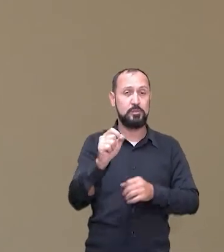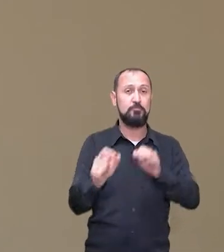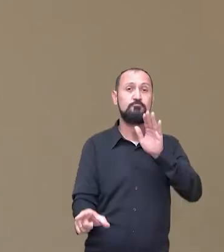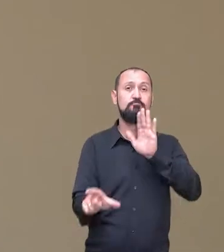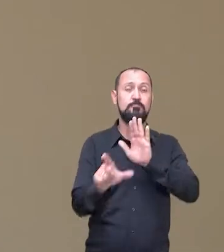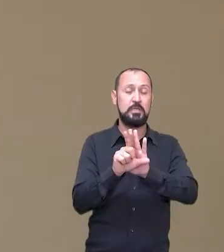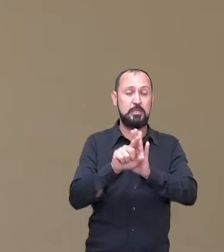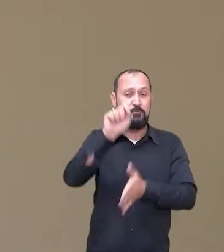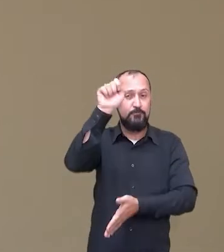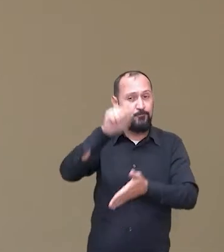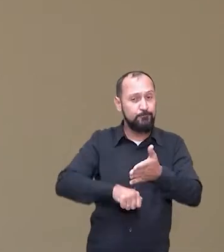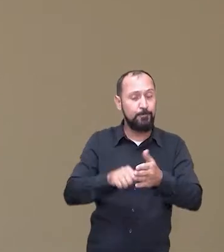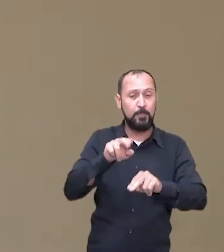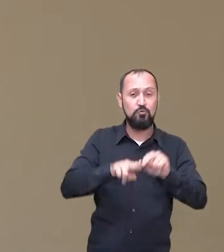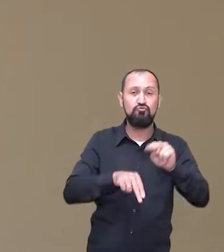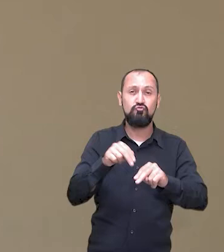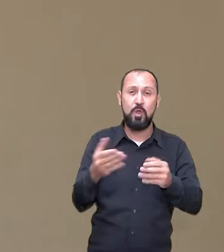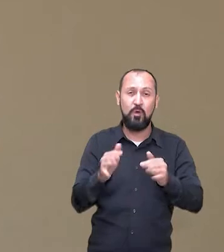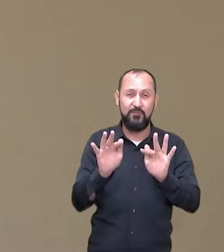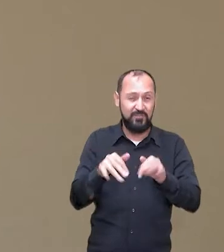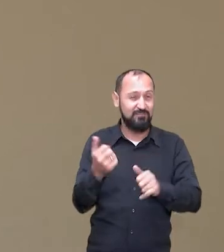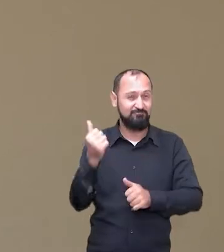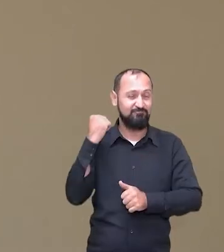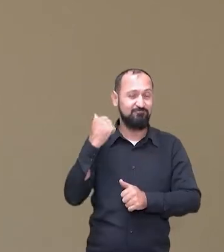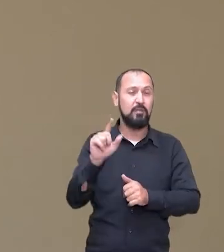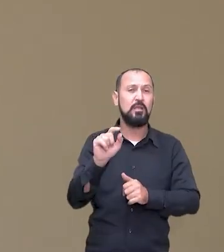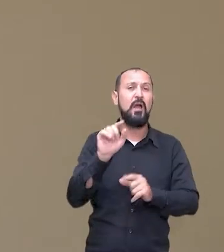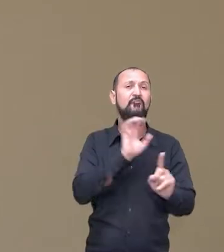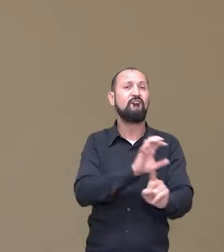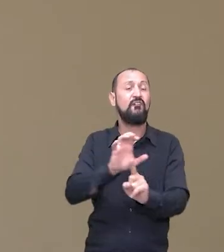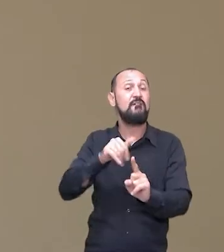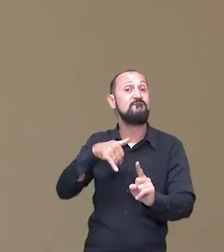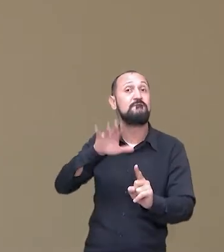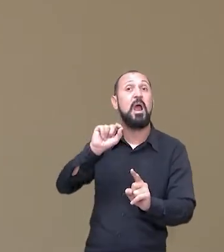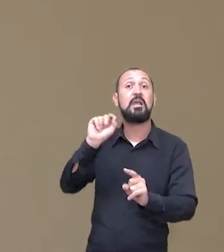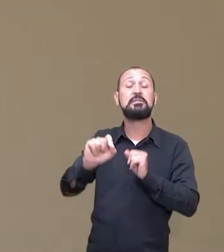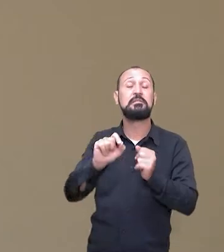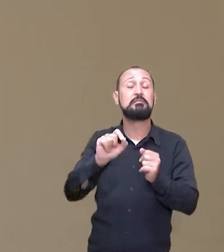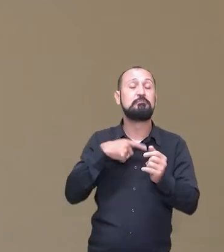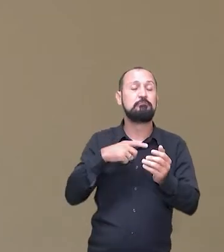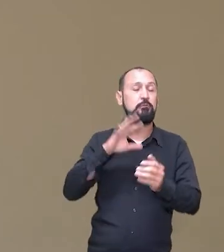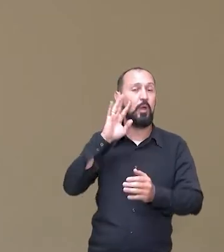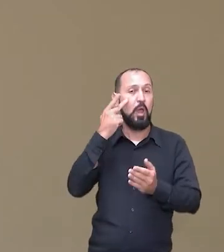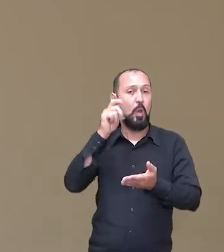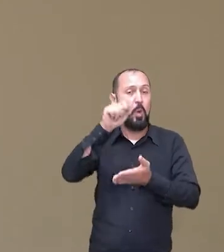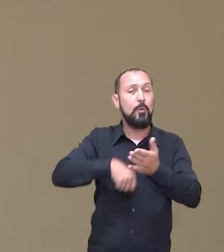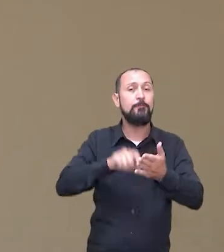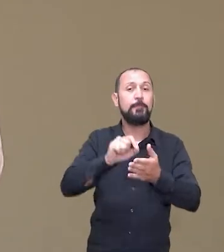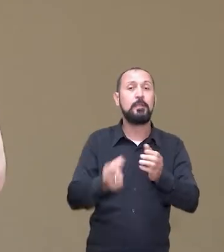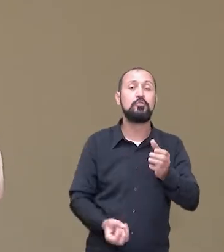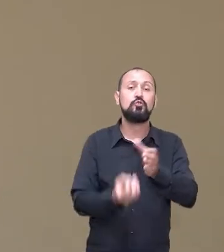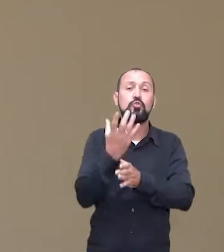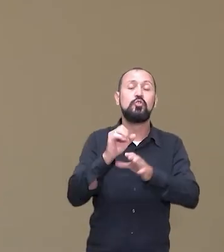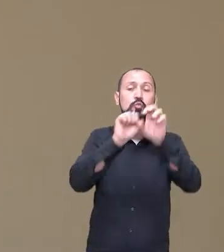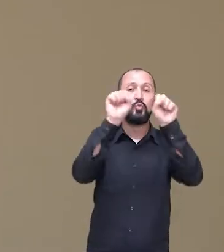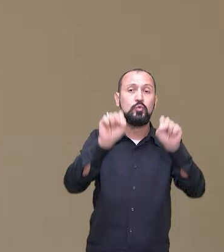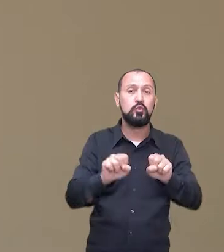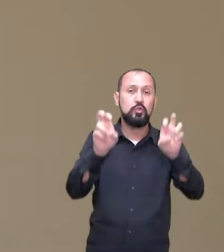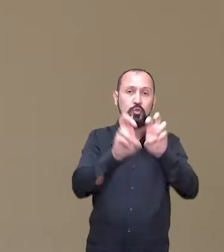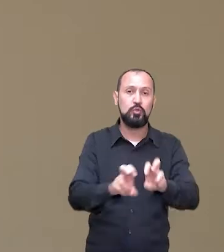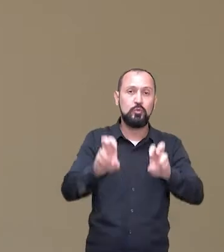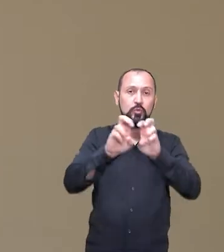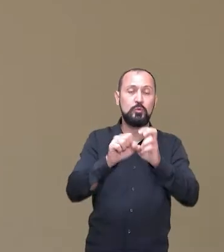14.382, promulgada no final de junho desse ano. E o principal impacto decorrente de sua publicação é a criação do